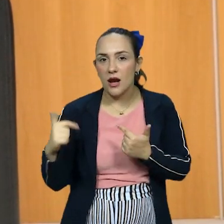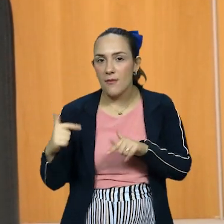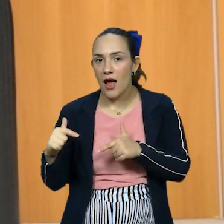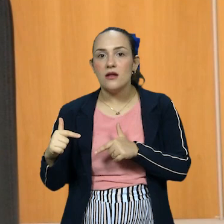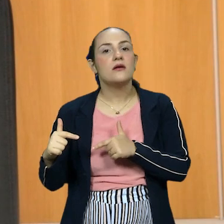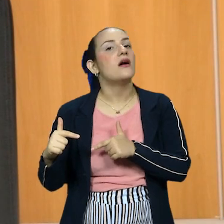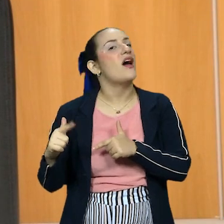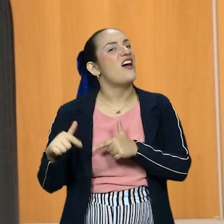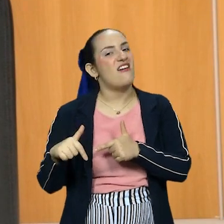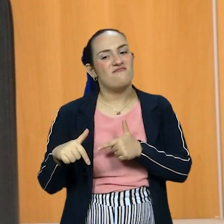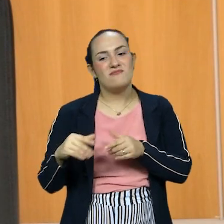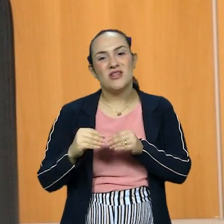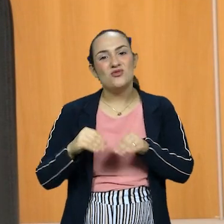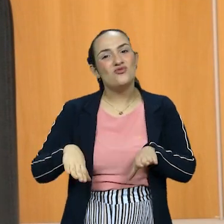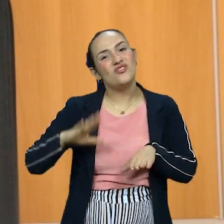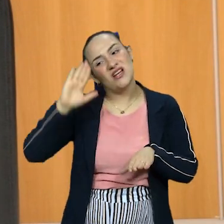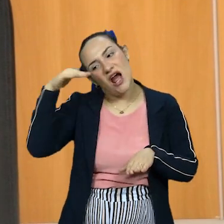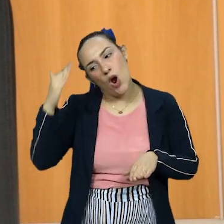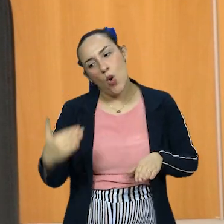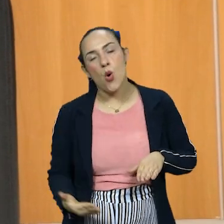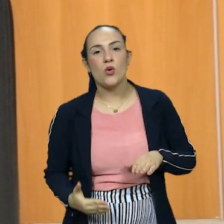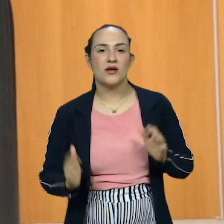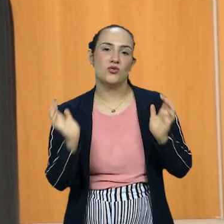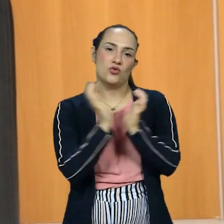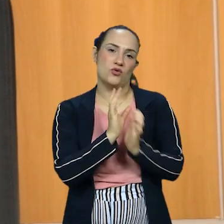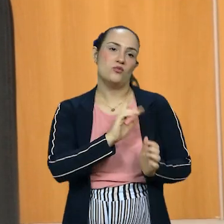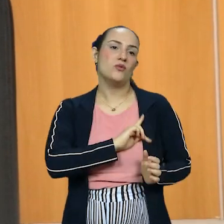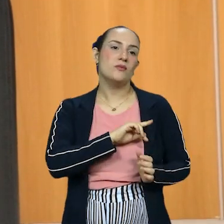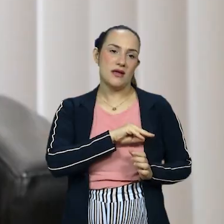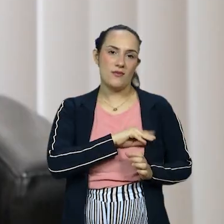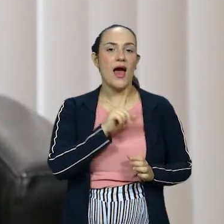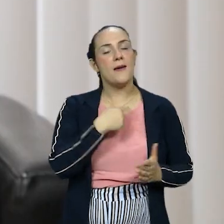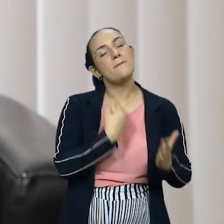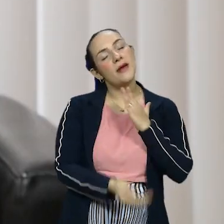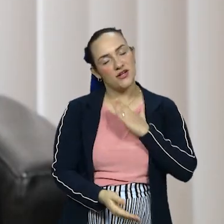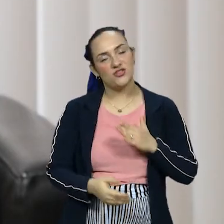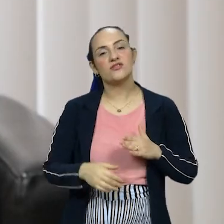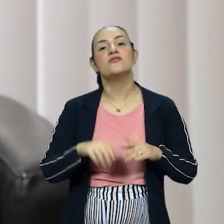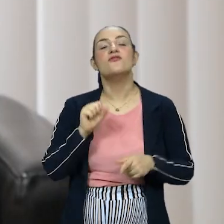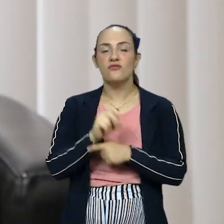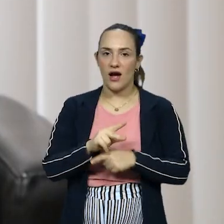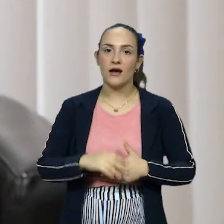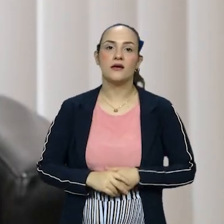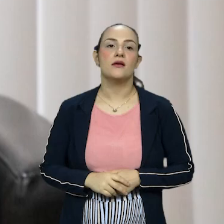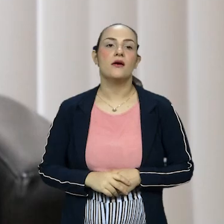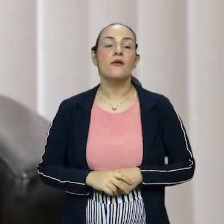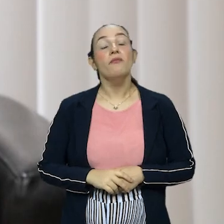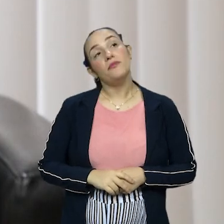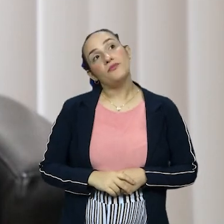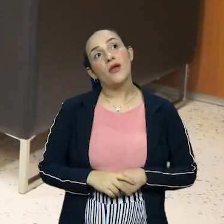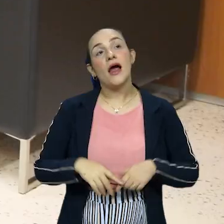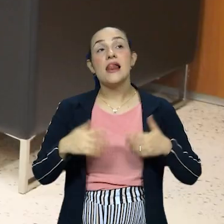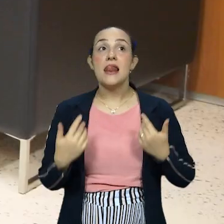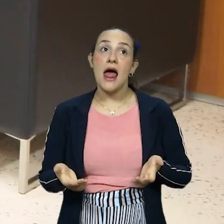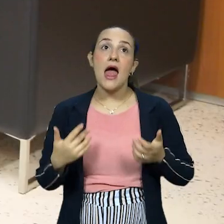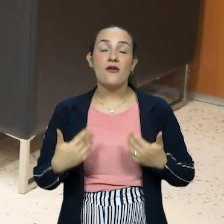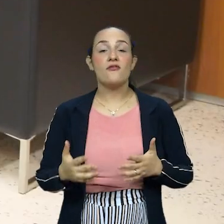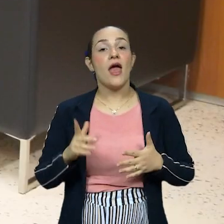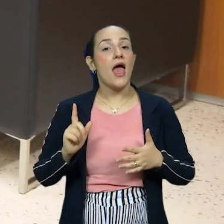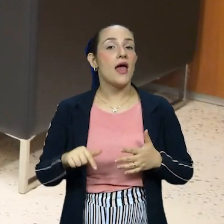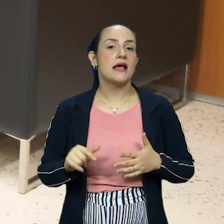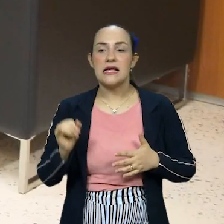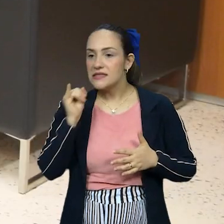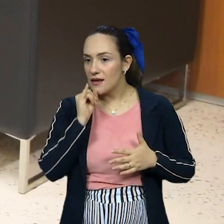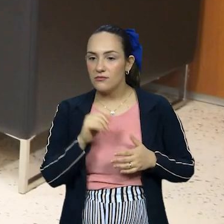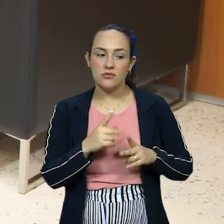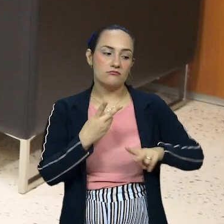perde a função, né? Porque são crimes que desonram a corporação. Essas seriam punições mais graves. Sim. E mais brandas, mais leves? As mais